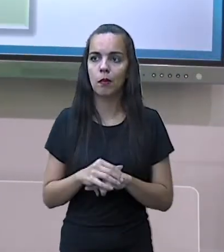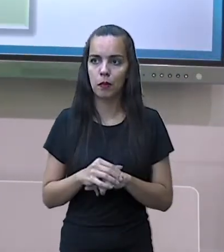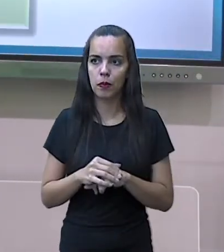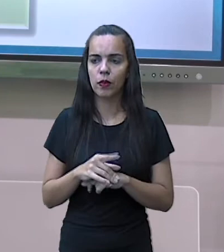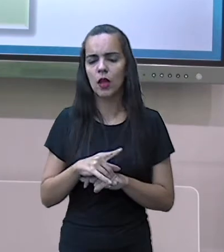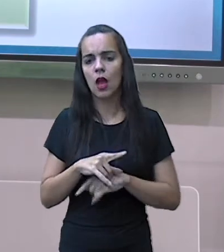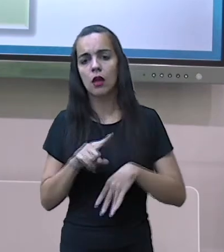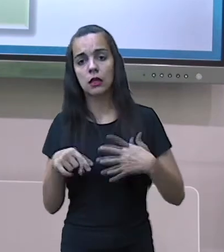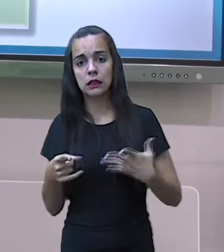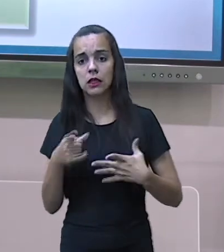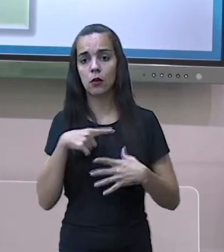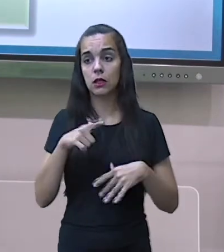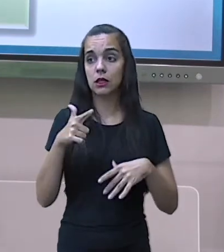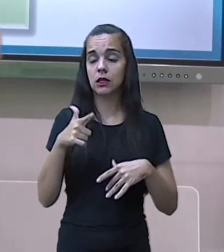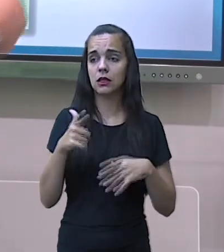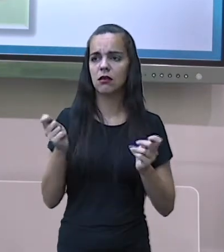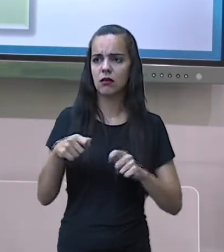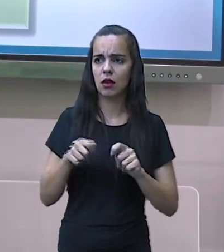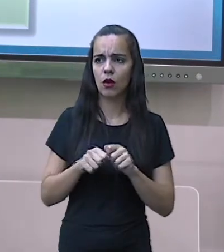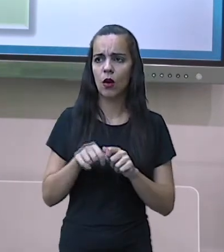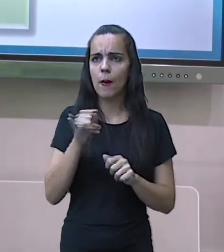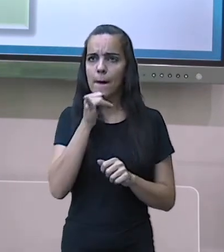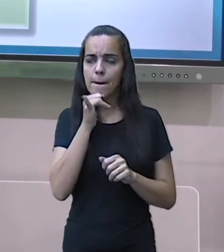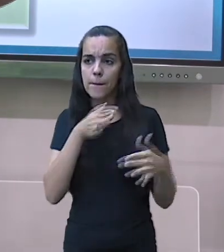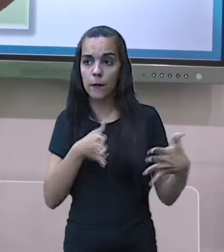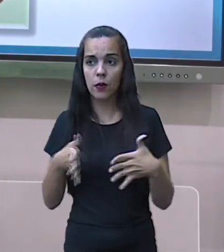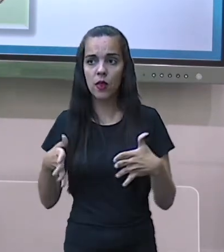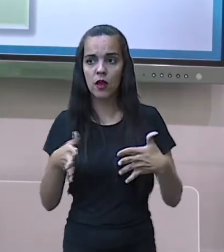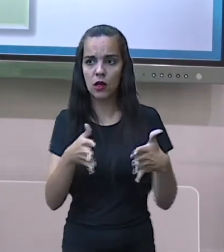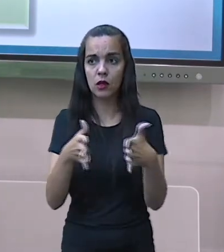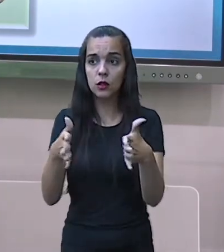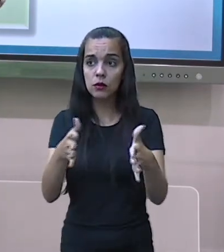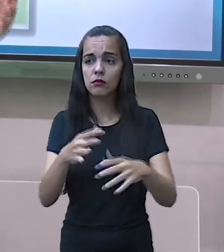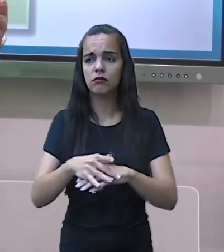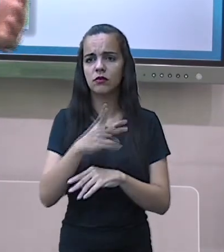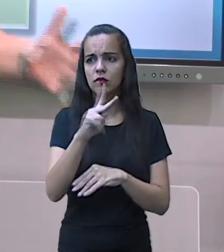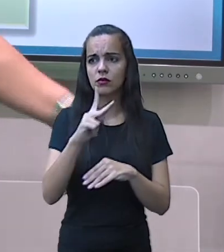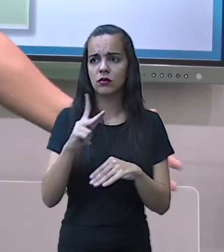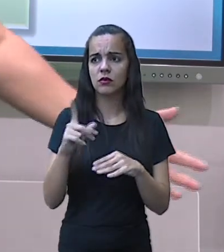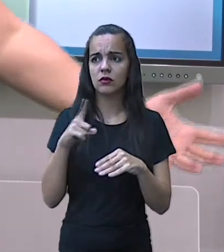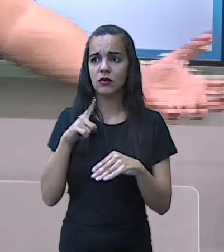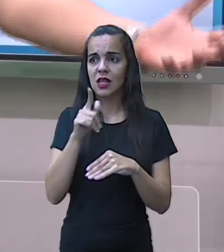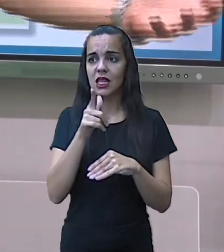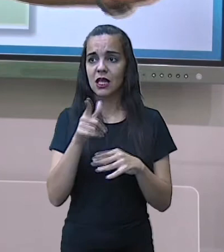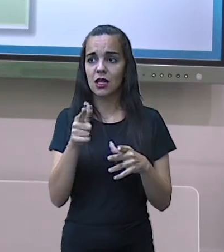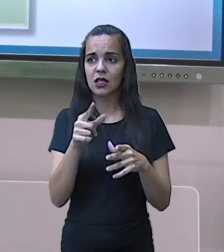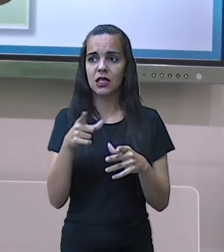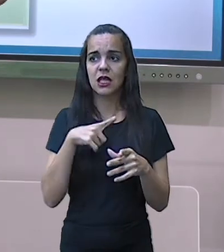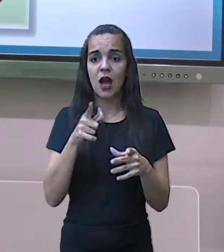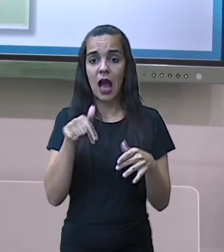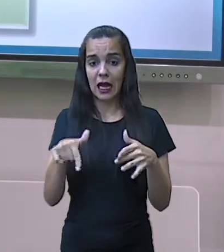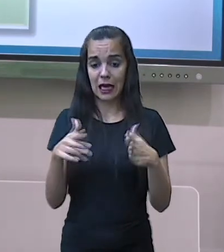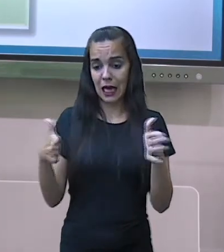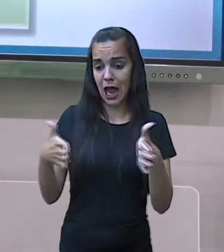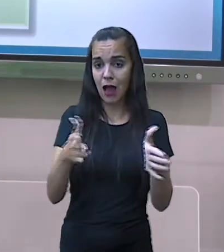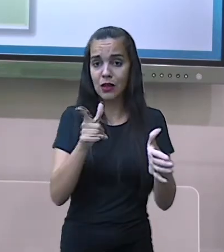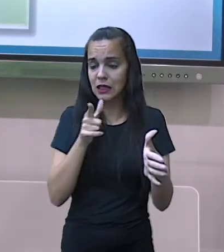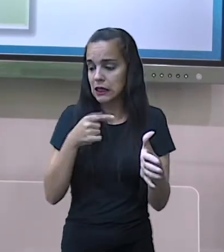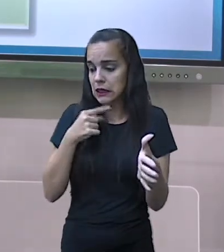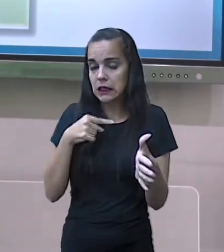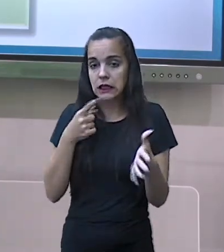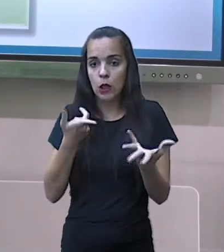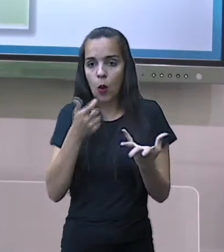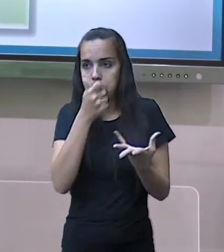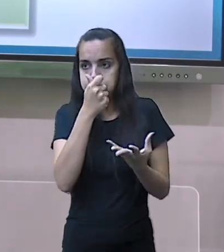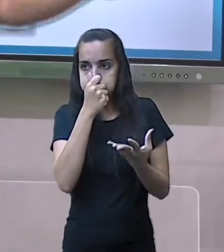muito grande. E aí, o rio, na sua caixa, ele não comporta toda essa água que